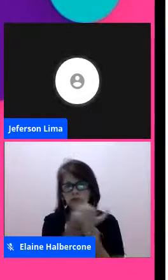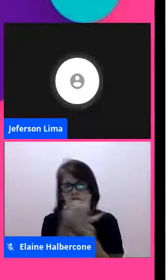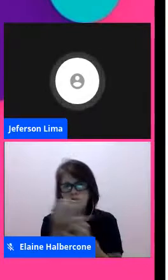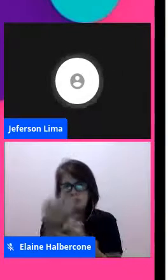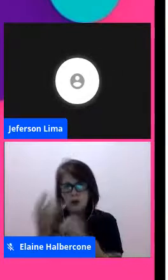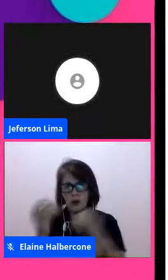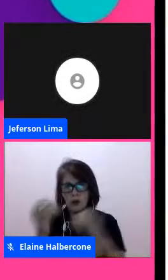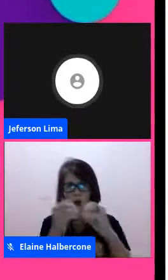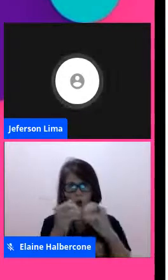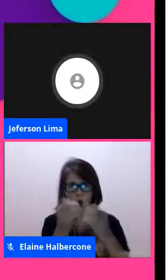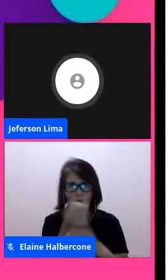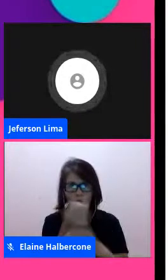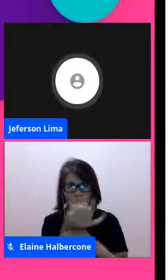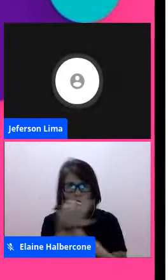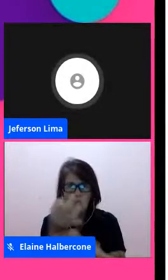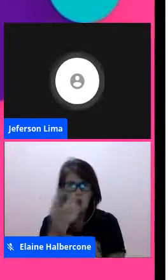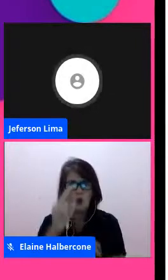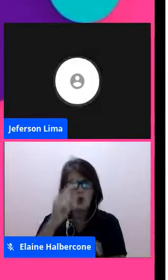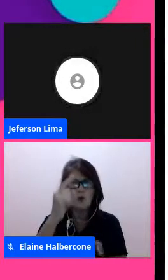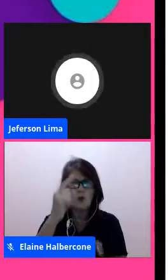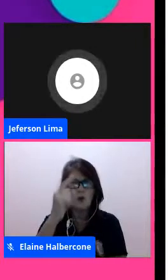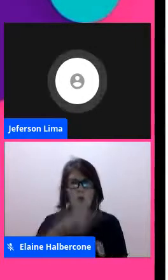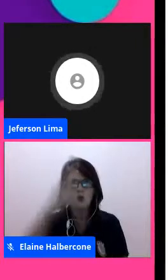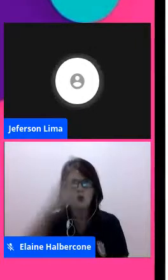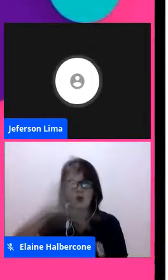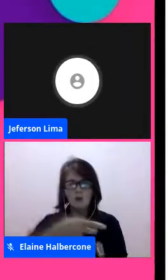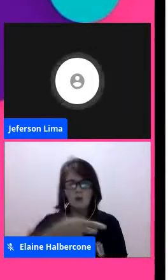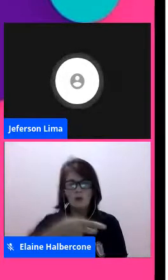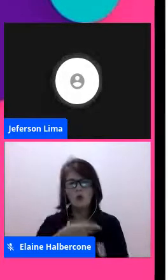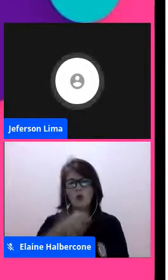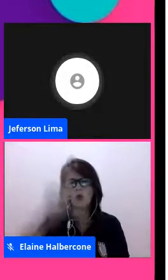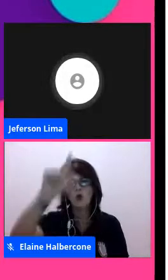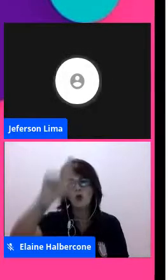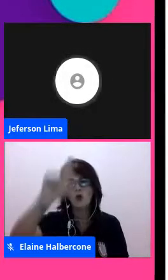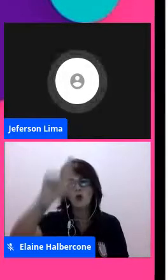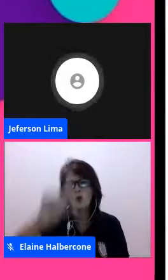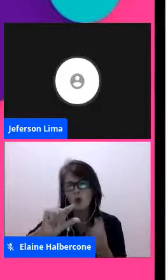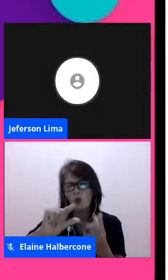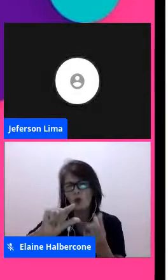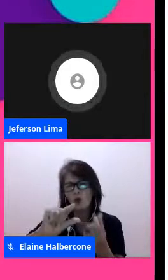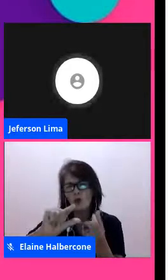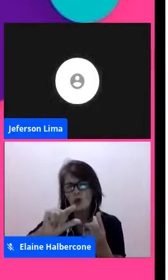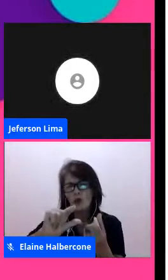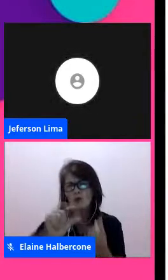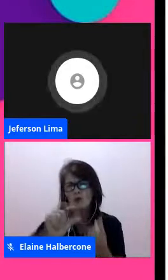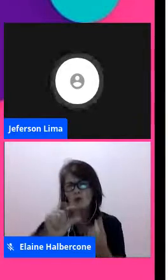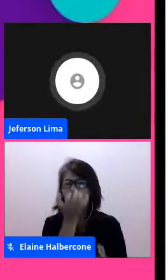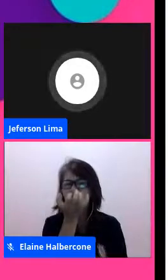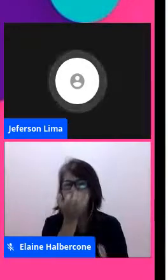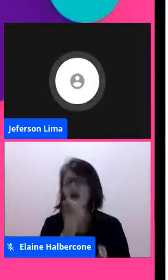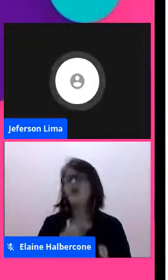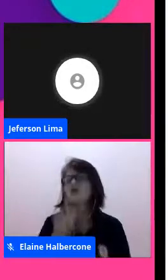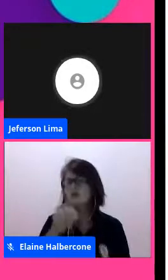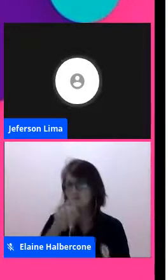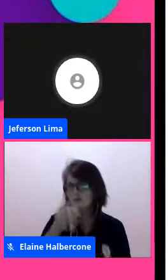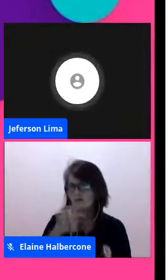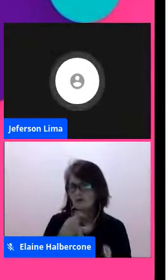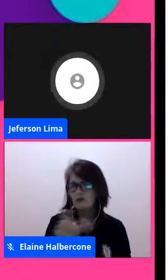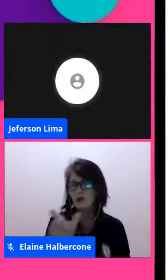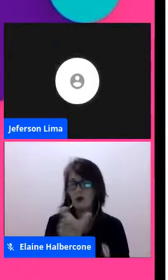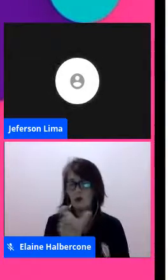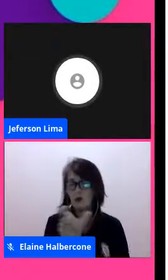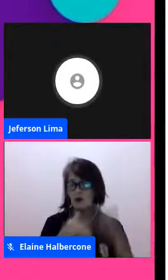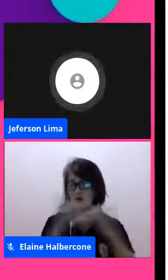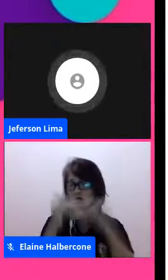largas quantidades, né, 1.000, 2.000 unidades, o valor dele pode se chegar em centavos, certo? Então, apesar da placa de desenvolvimento,